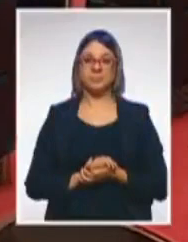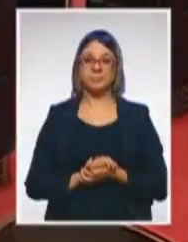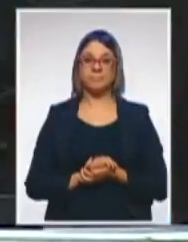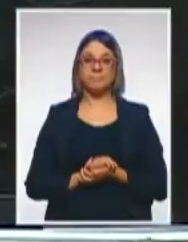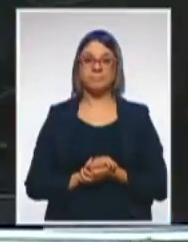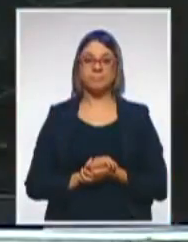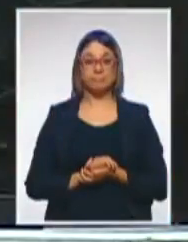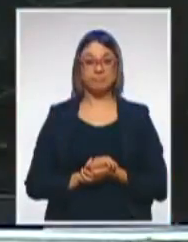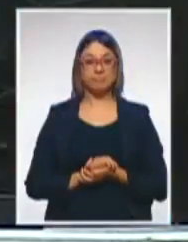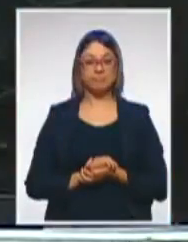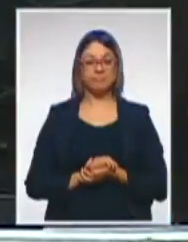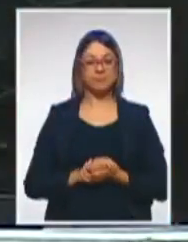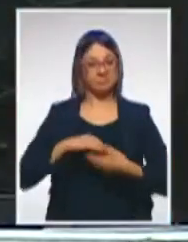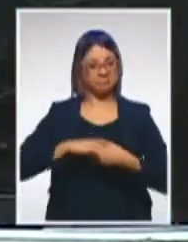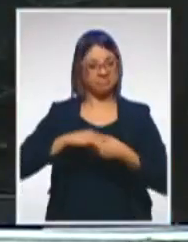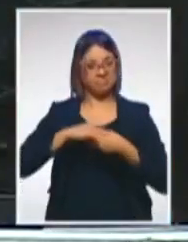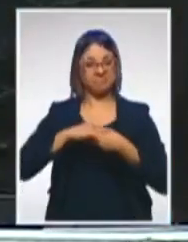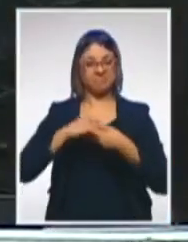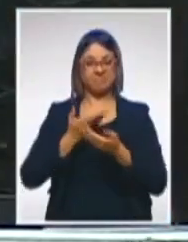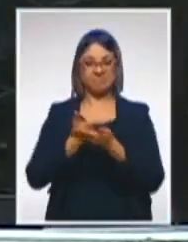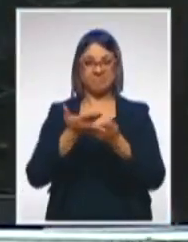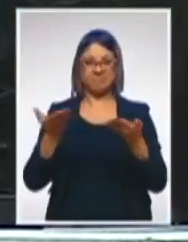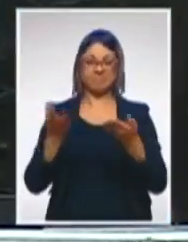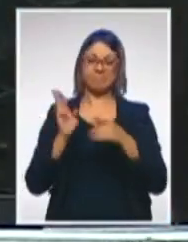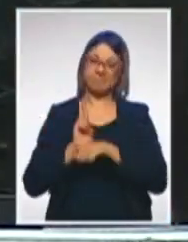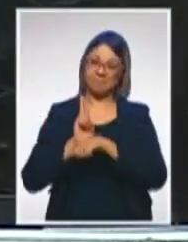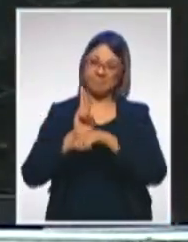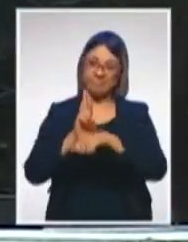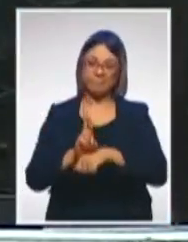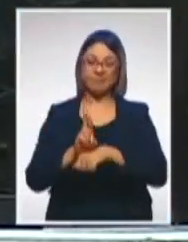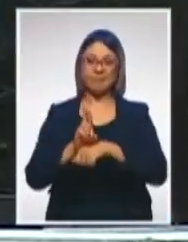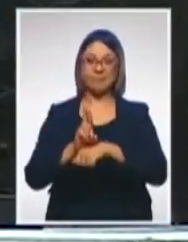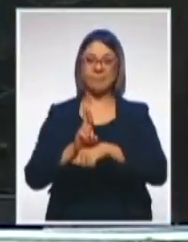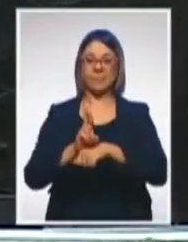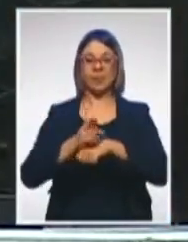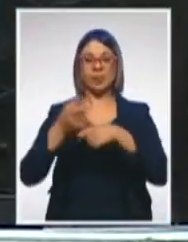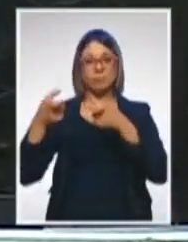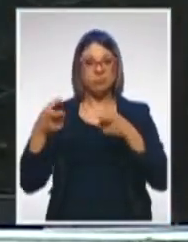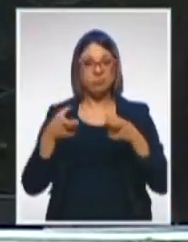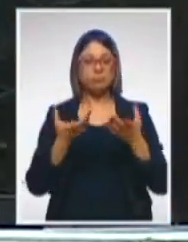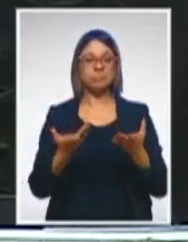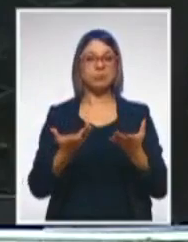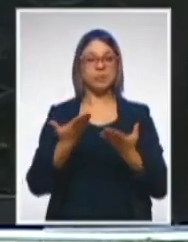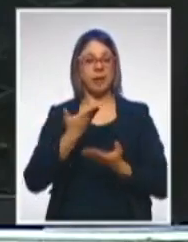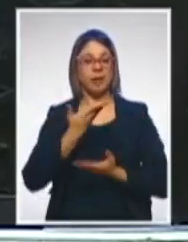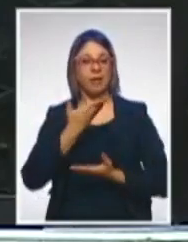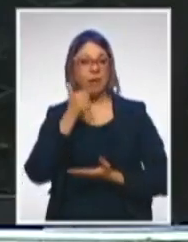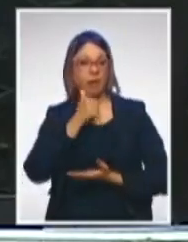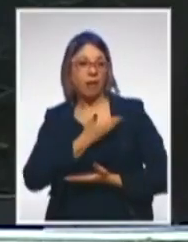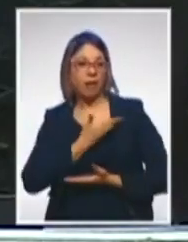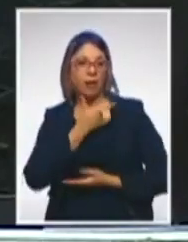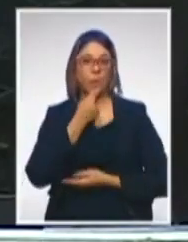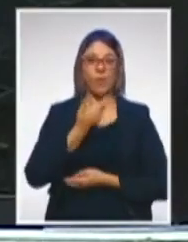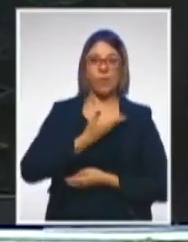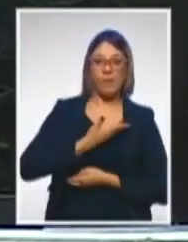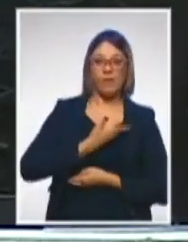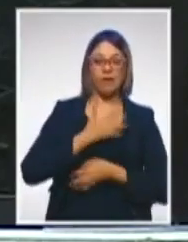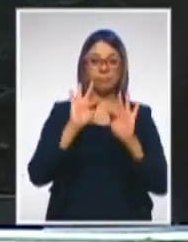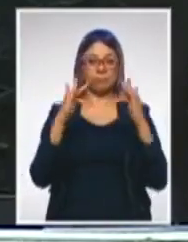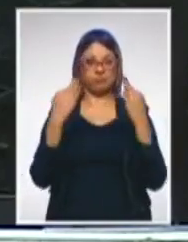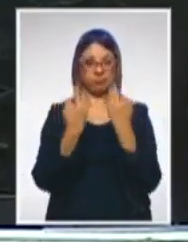Cumprimento a todos os representantes de entidades, amigos, amigas e